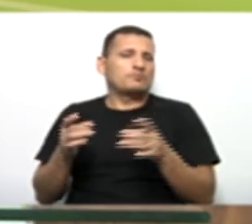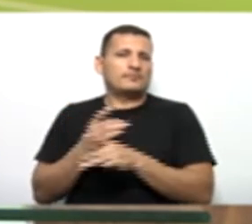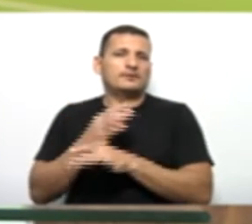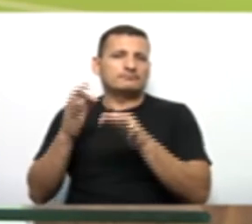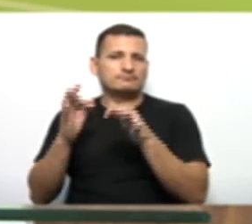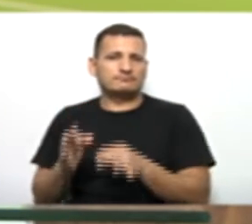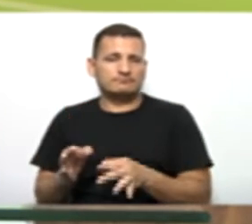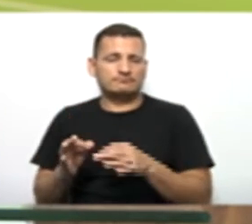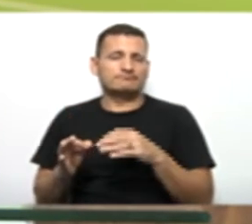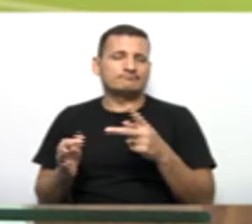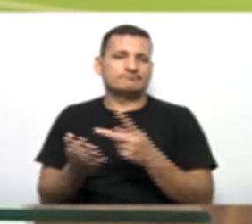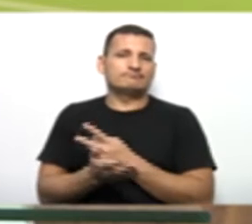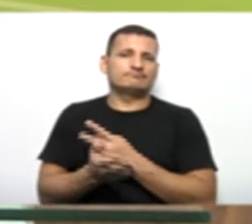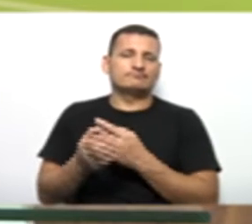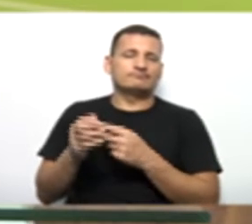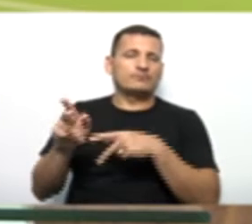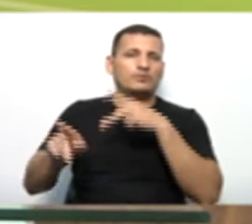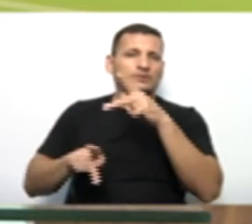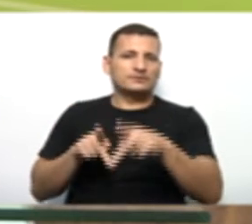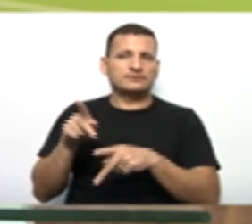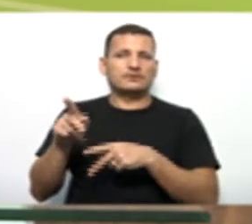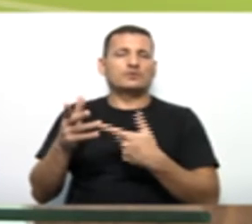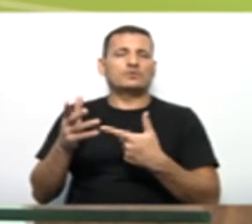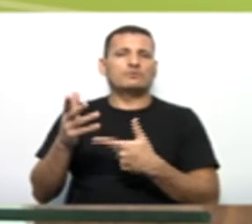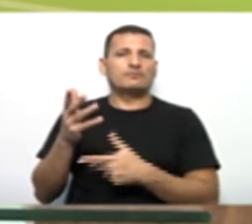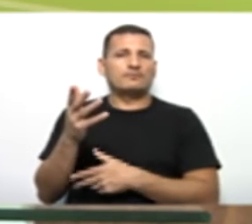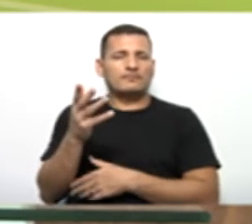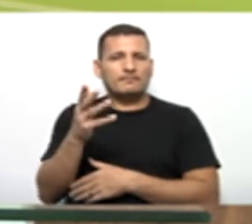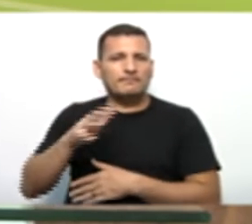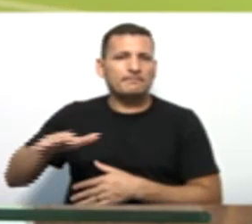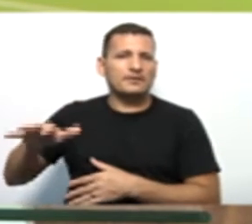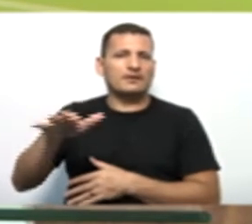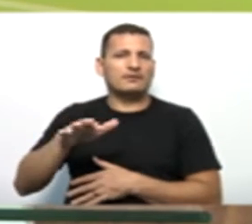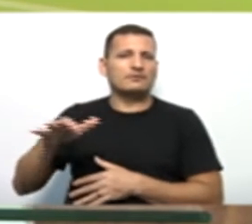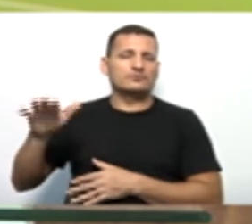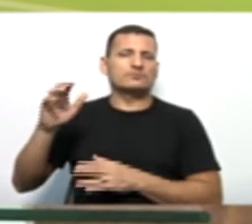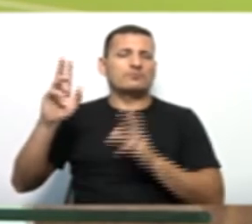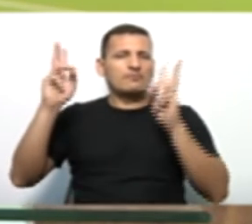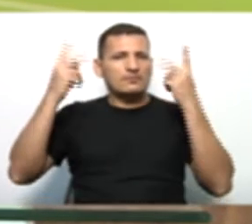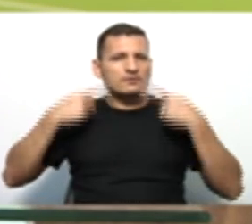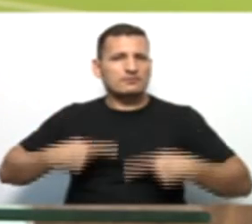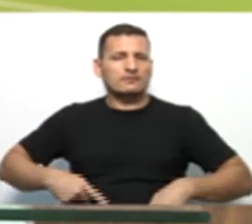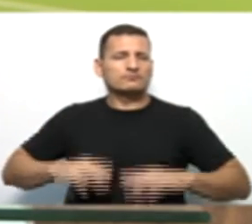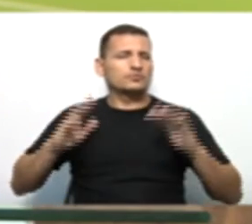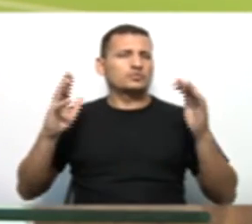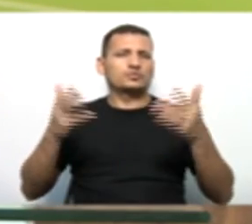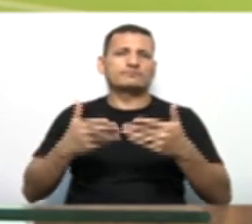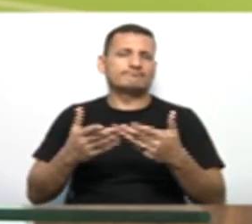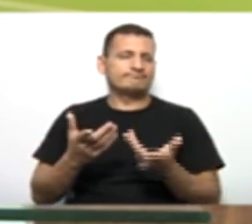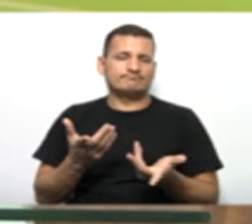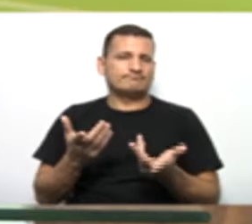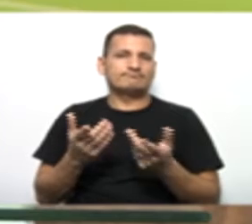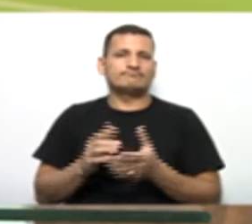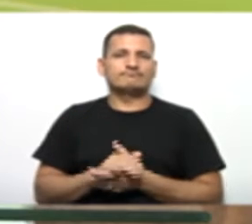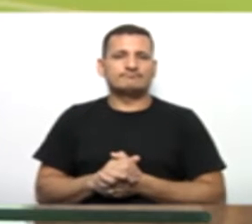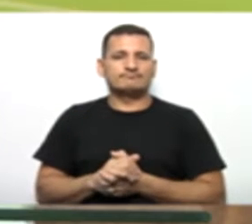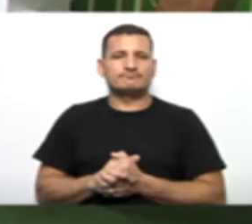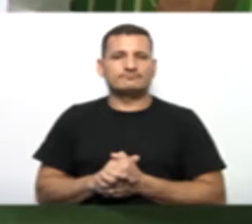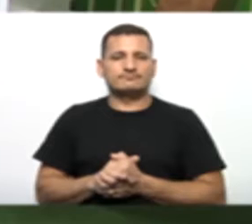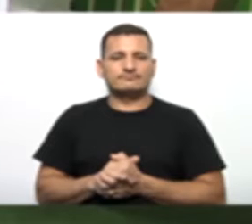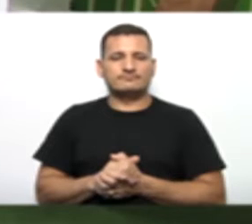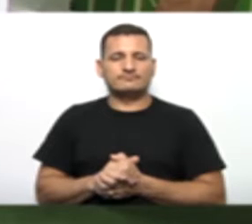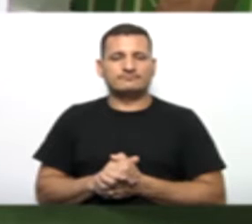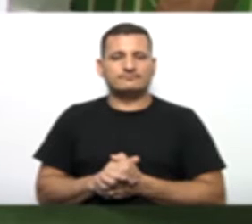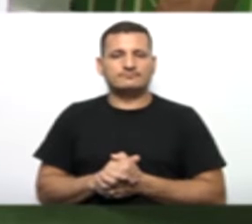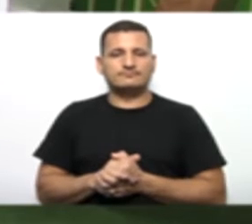meio ambiente, a população em geral, toda a humanidade arca com esse dano. Não é isso, professor? Isso